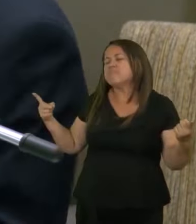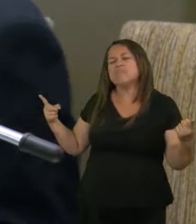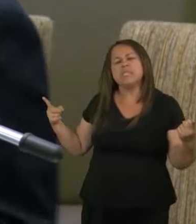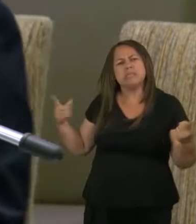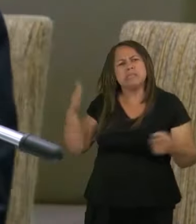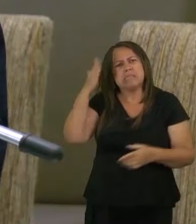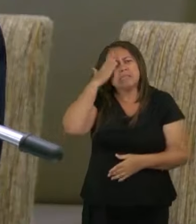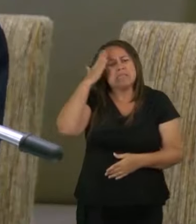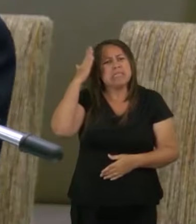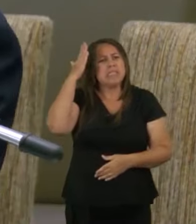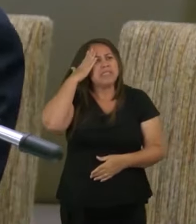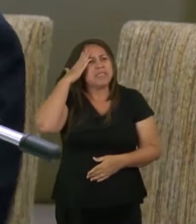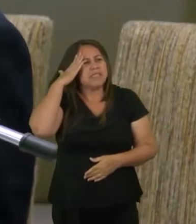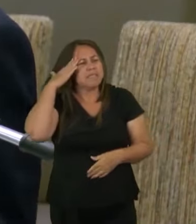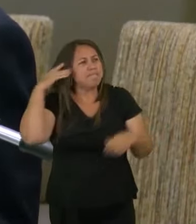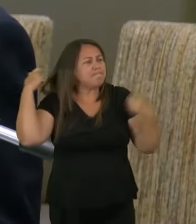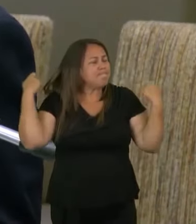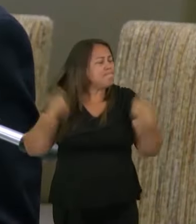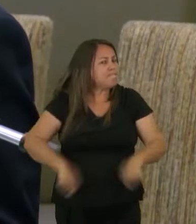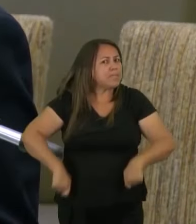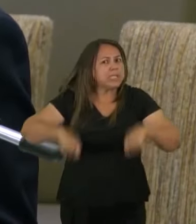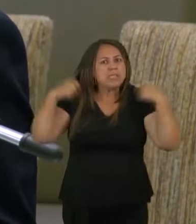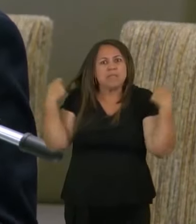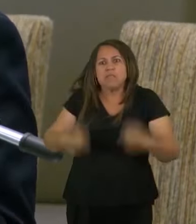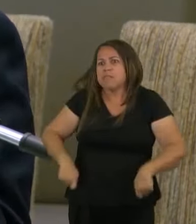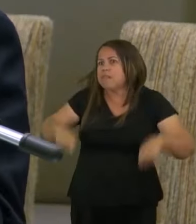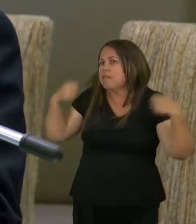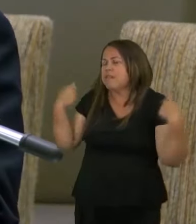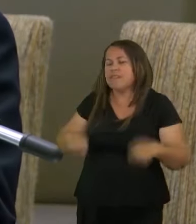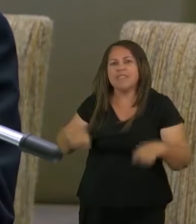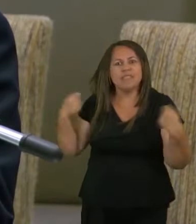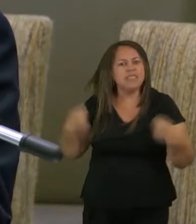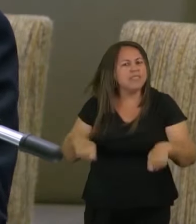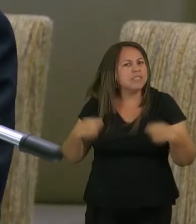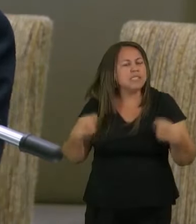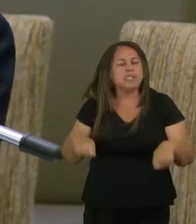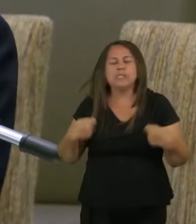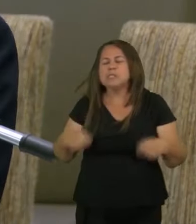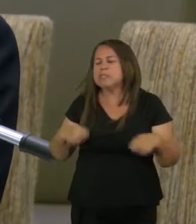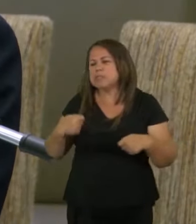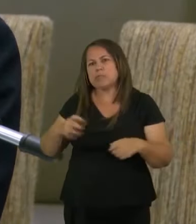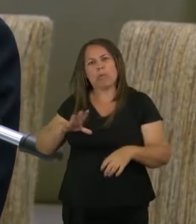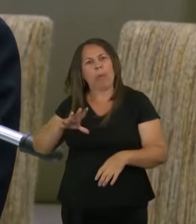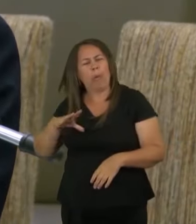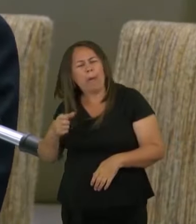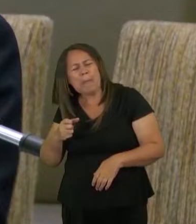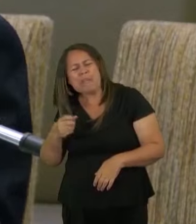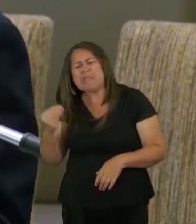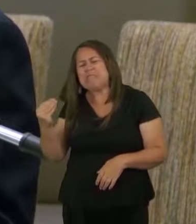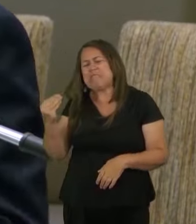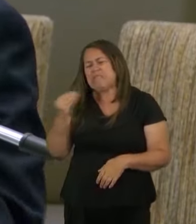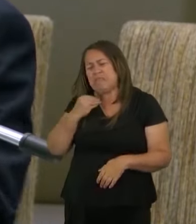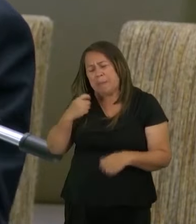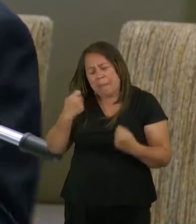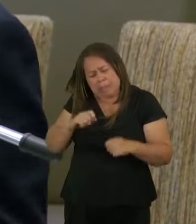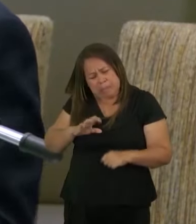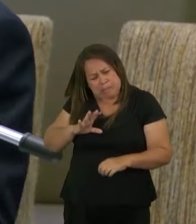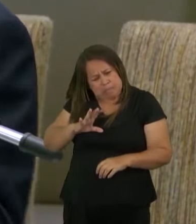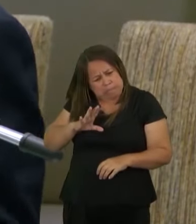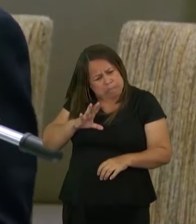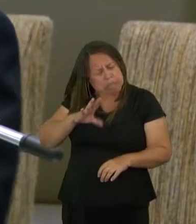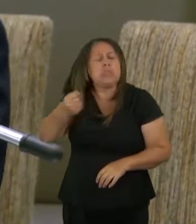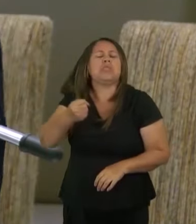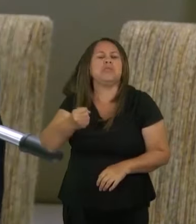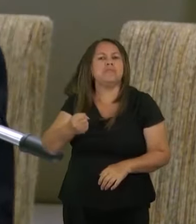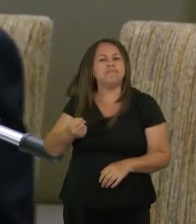ela entende que ela tem que usar, ainda que fosse um pouquinho de força que lhe restasse, ela tinha